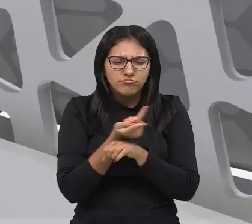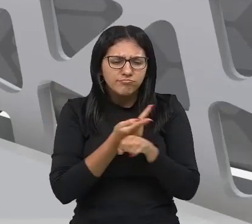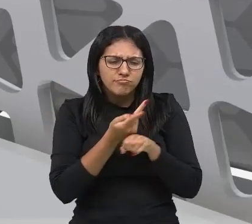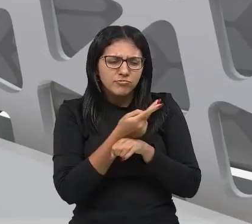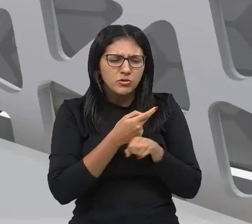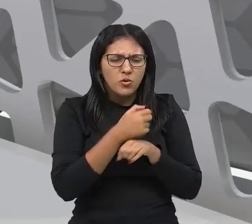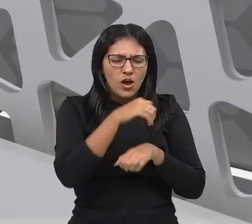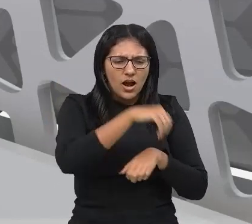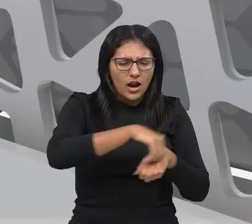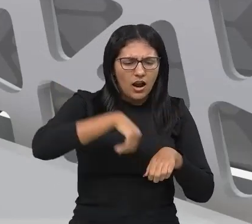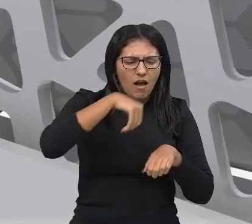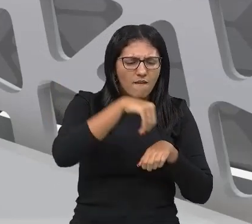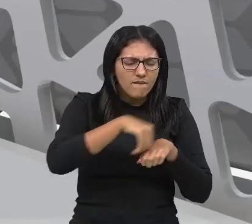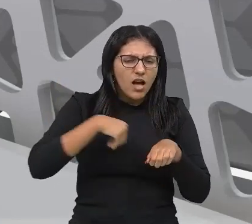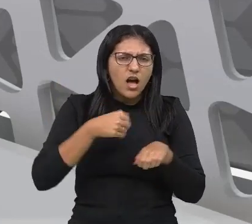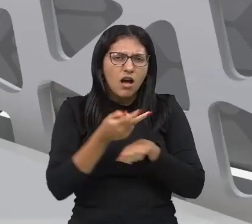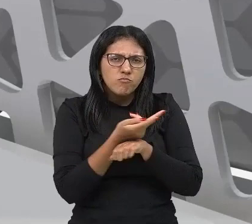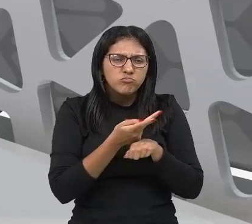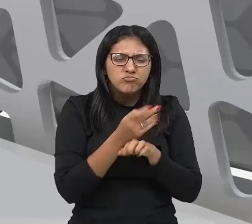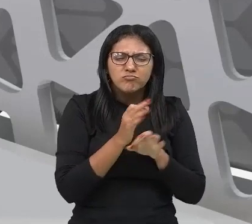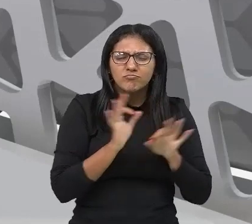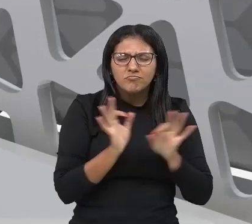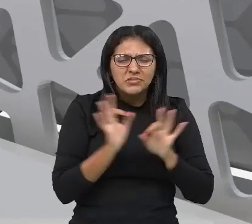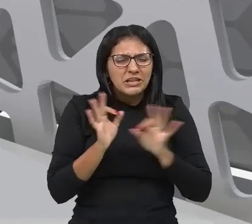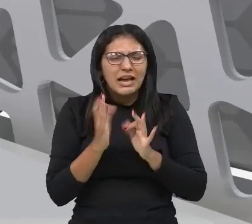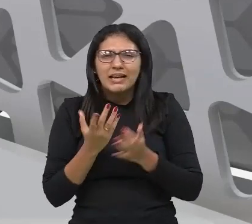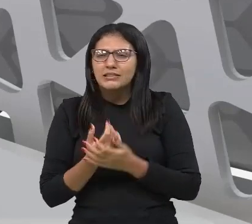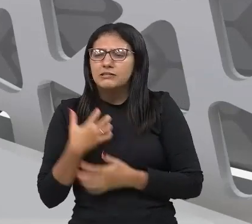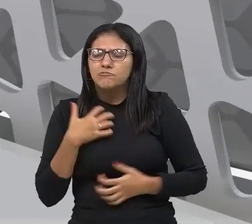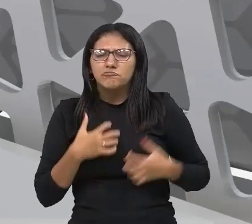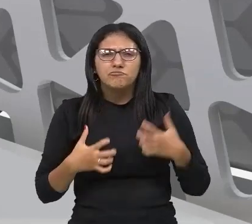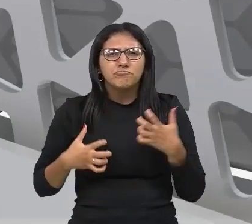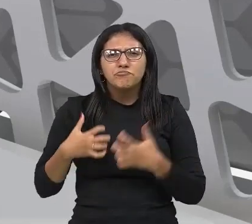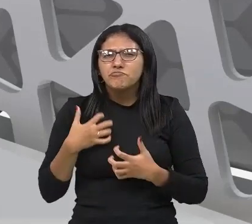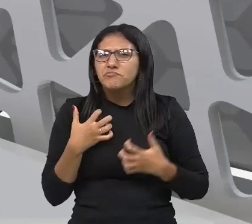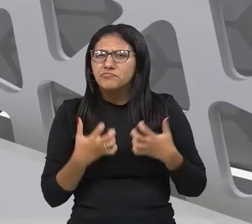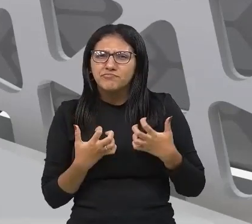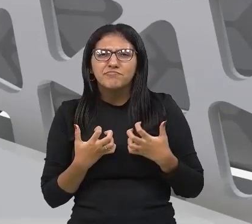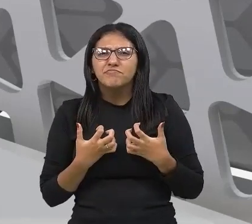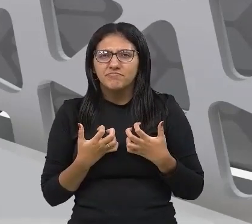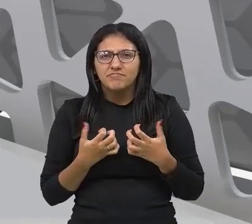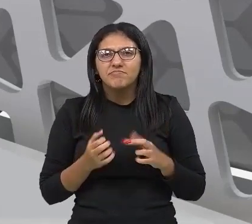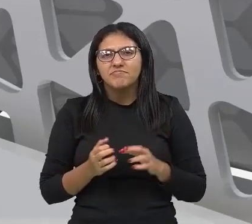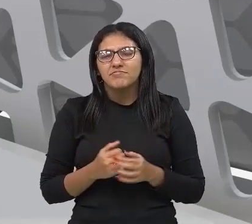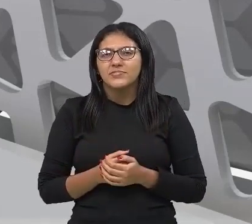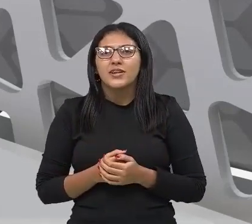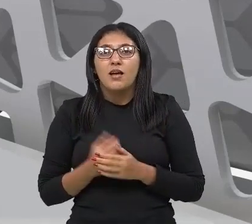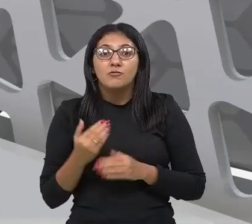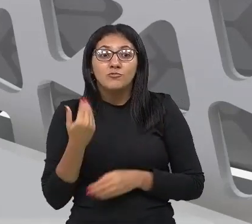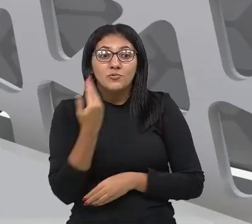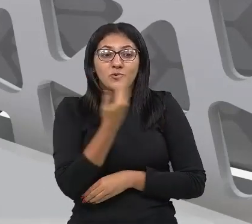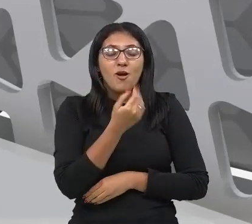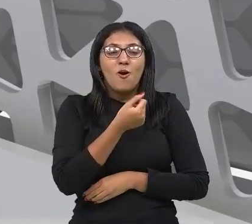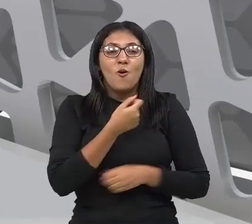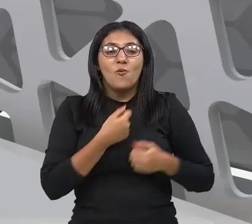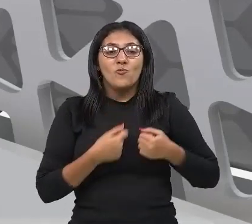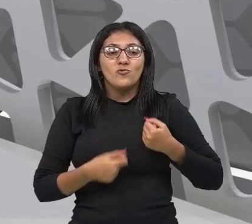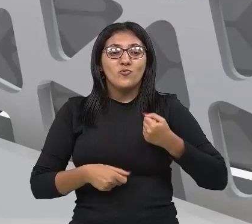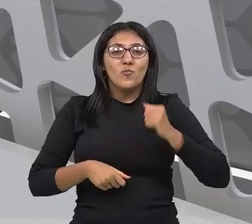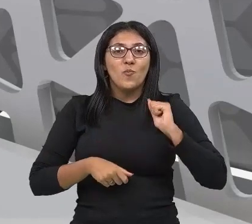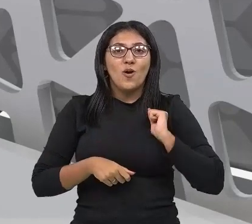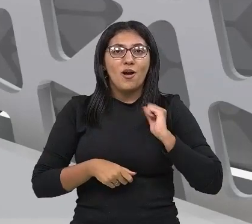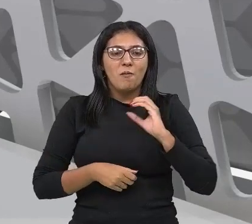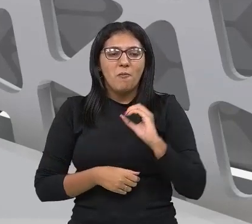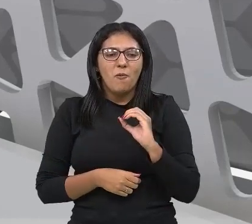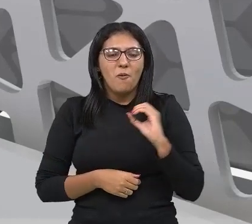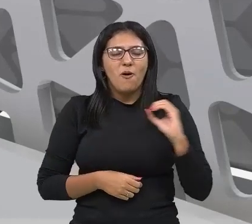começando a ficar frustrados ali, porque eles não estavam encontrando, enquanto os espanhóis, na parte oeste da América,